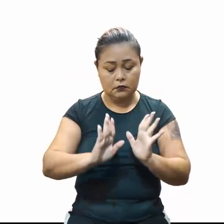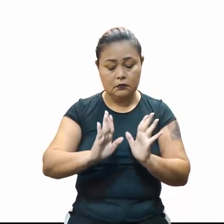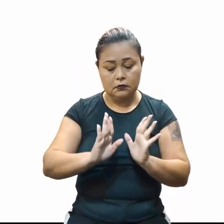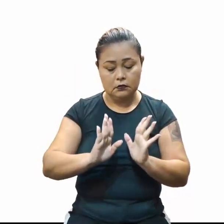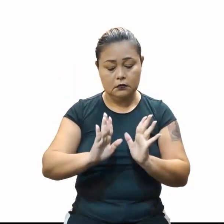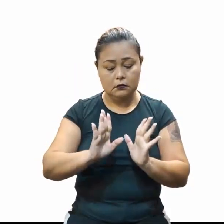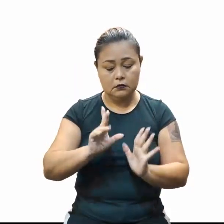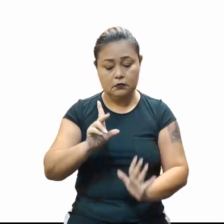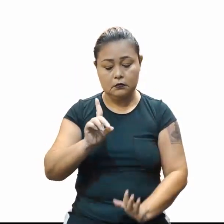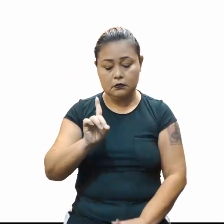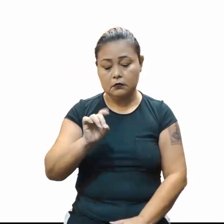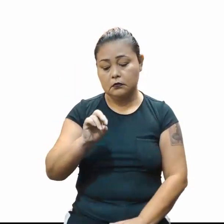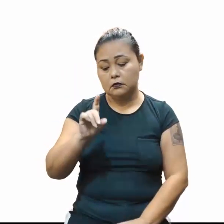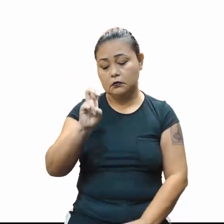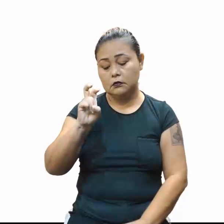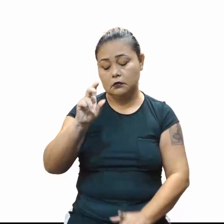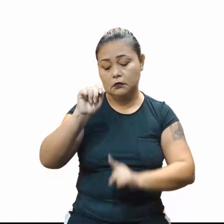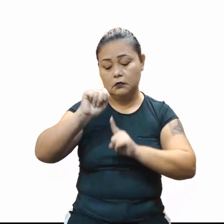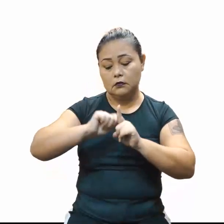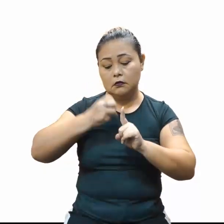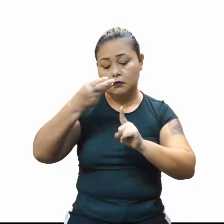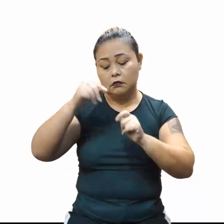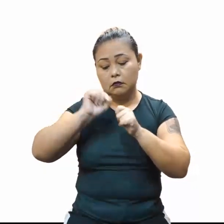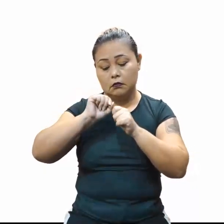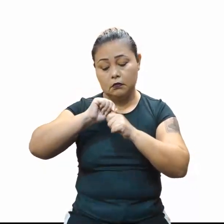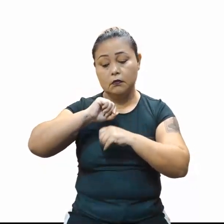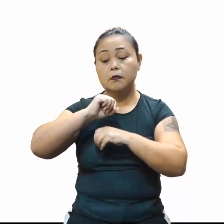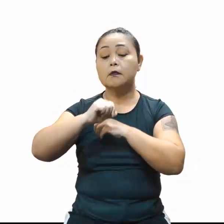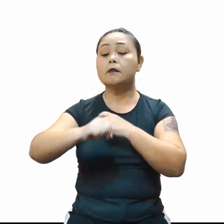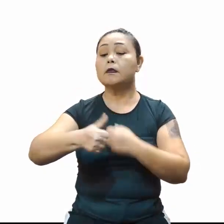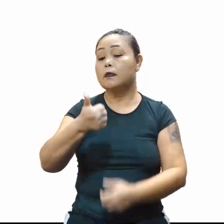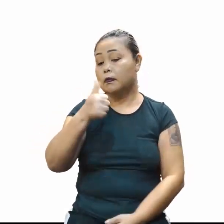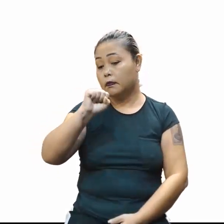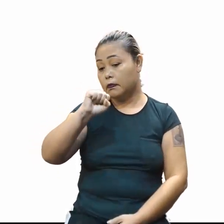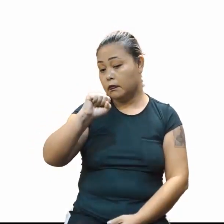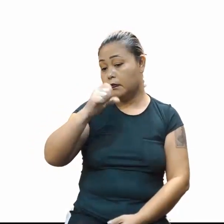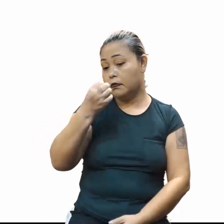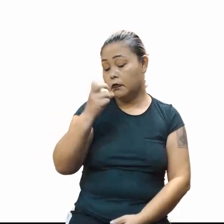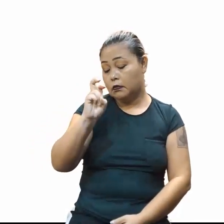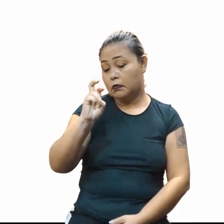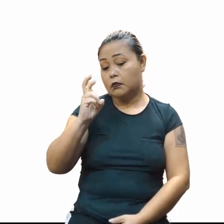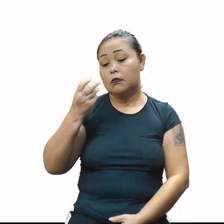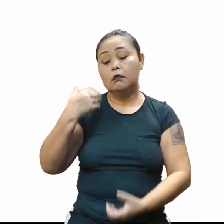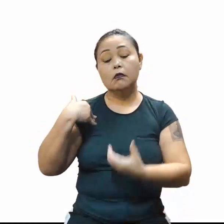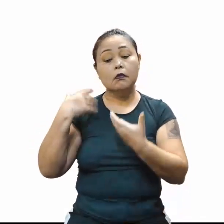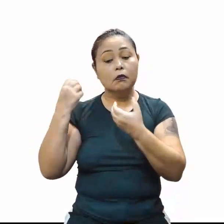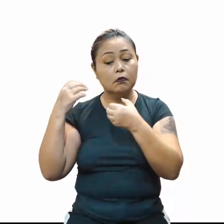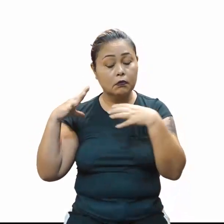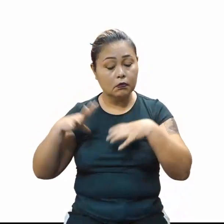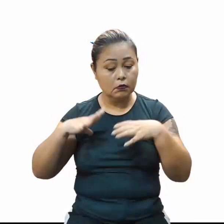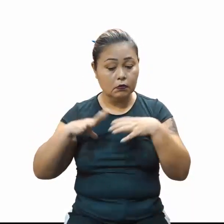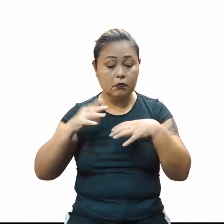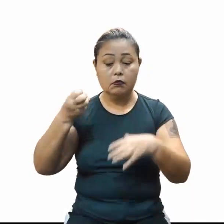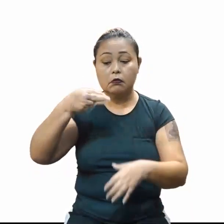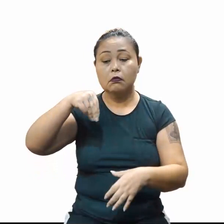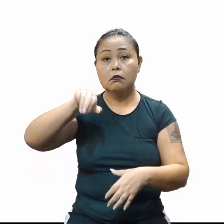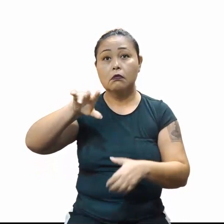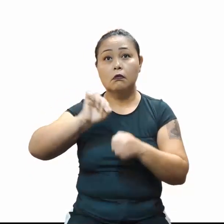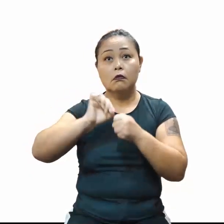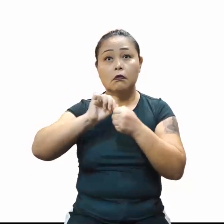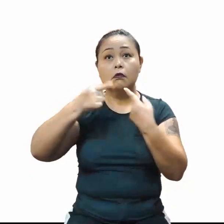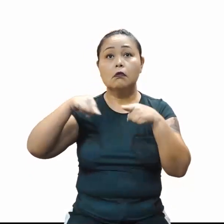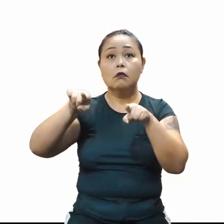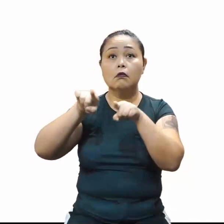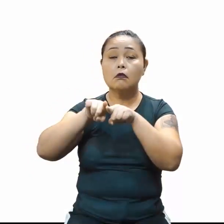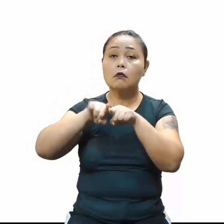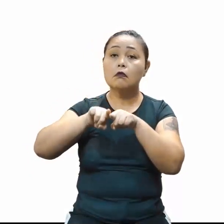nasceu em 5 de maio de 1865, na cidade de Mimoso, distrito de Santo Antônio de Leverger,